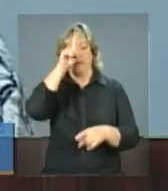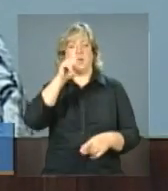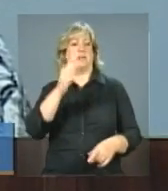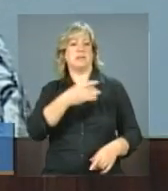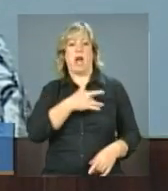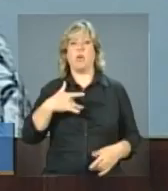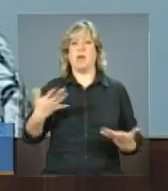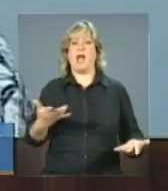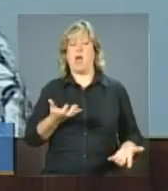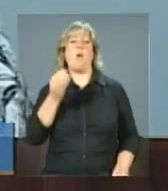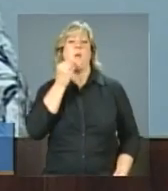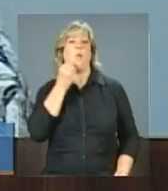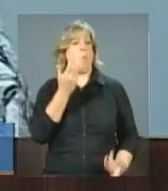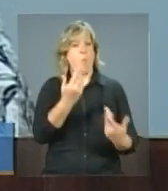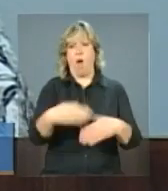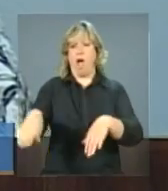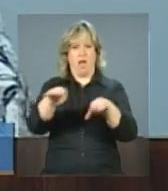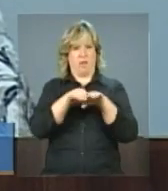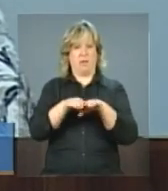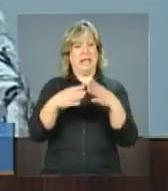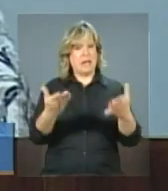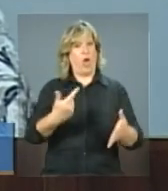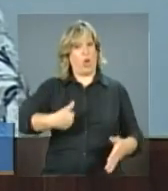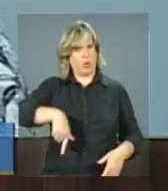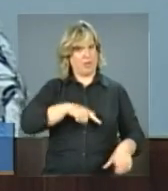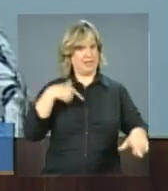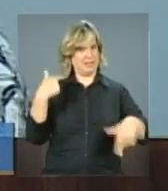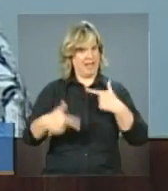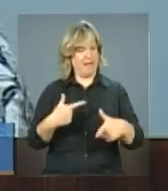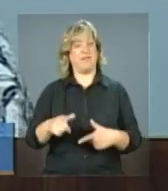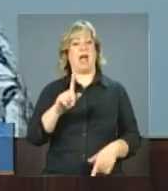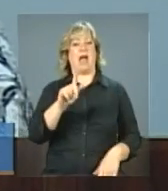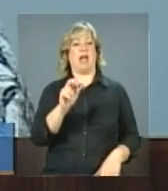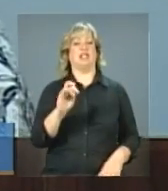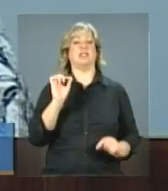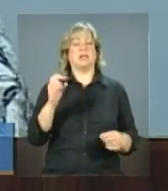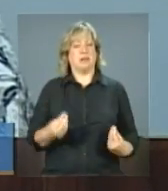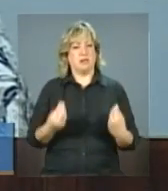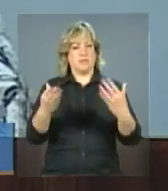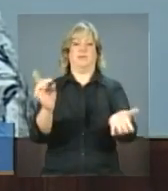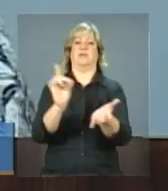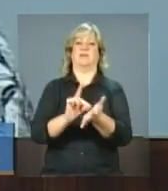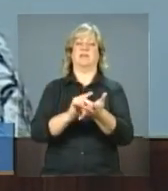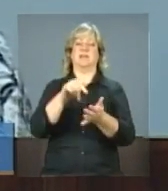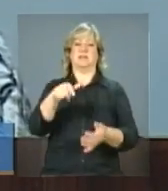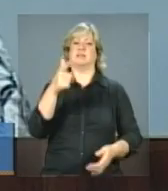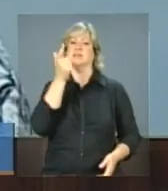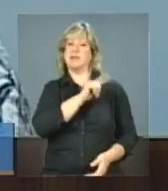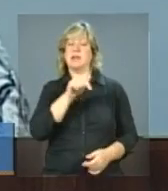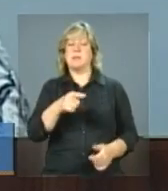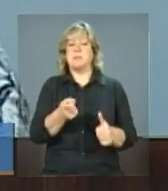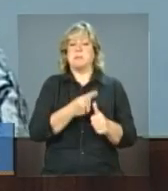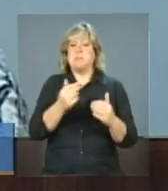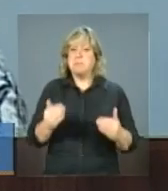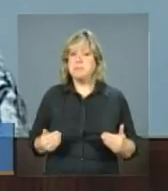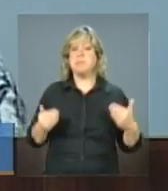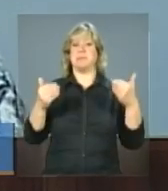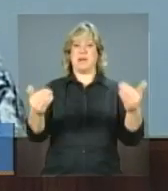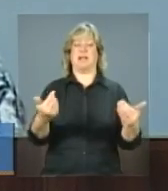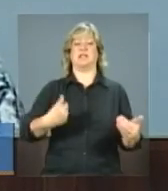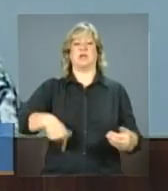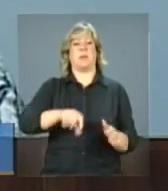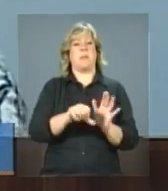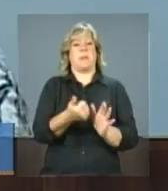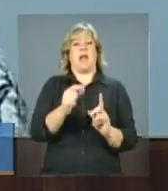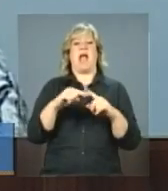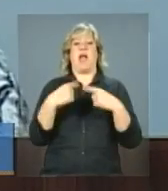oportunidade. Portanto, nossa grande tarefa é garantir que isso, de fato, possa estar acontecendo. Esse é um primeiro passo, uma primeira reunião que nós